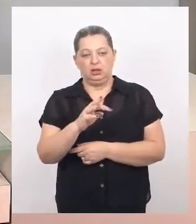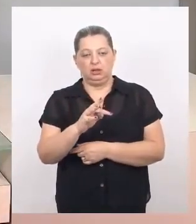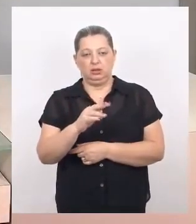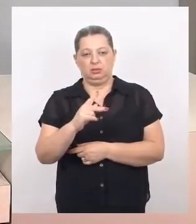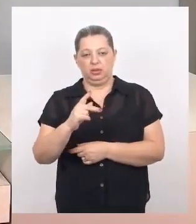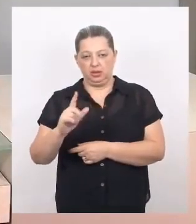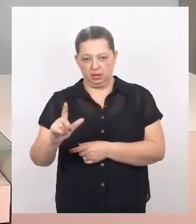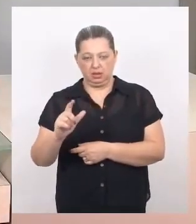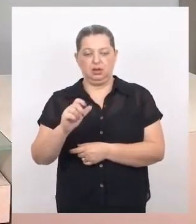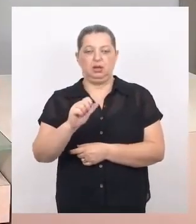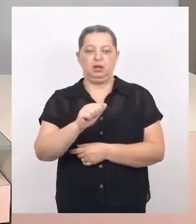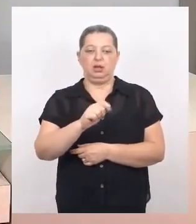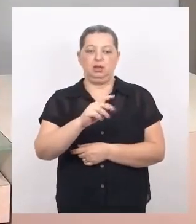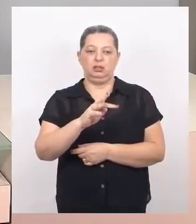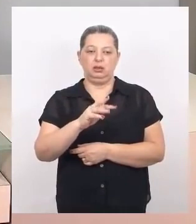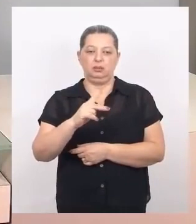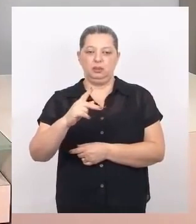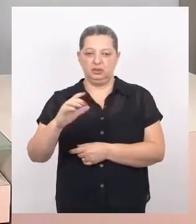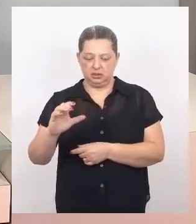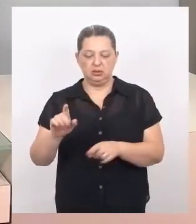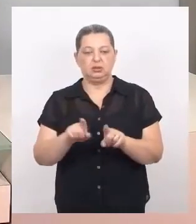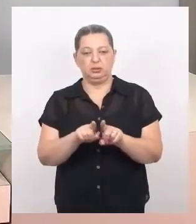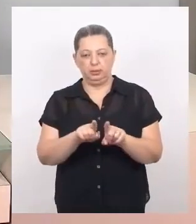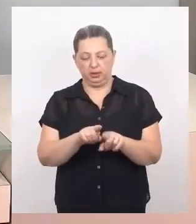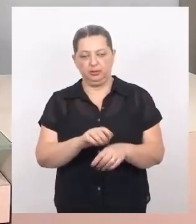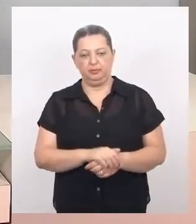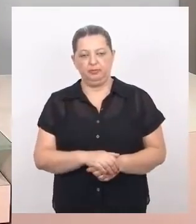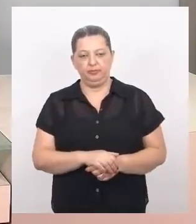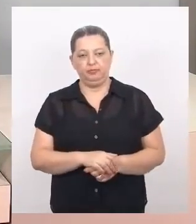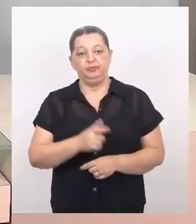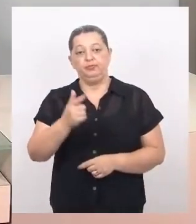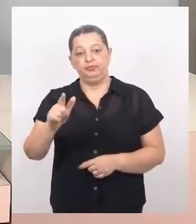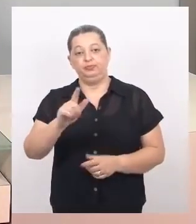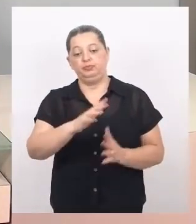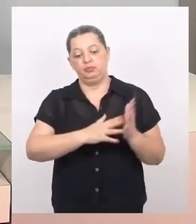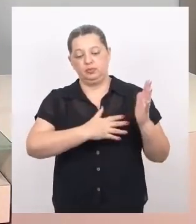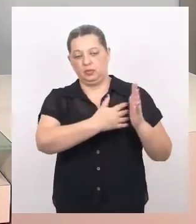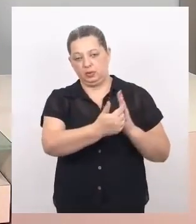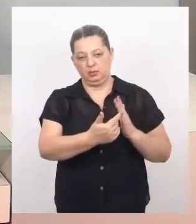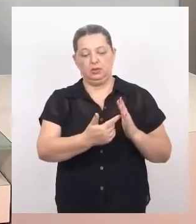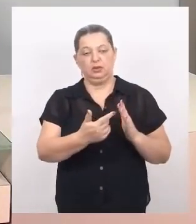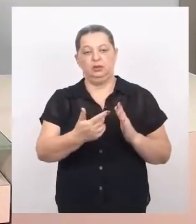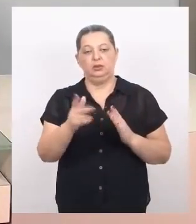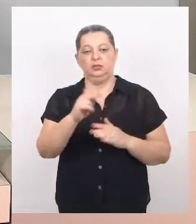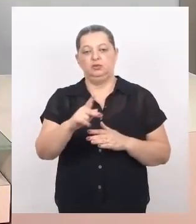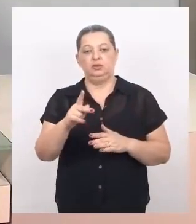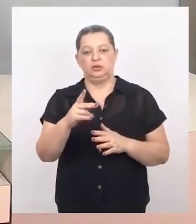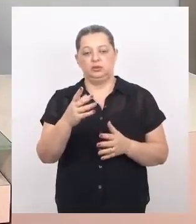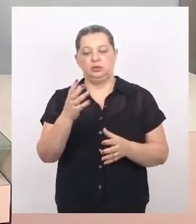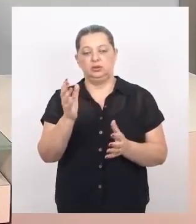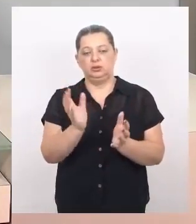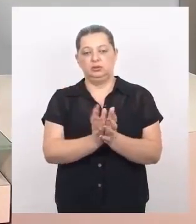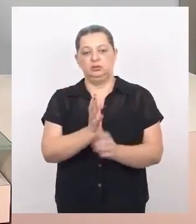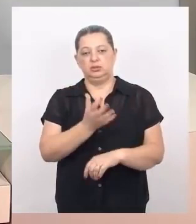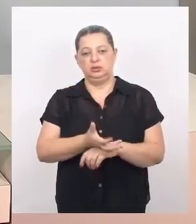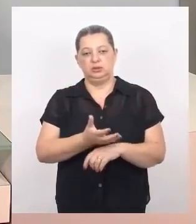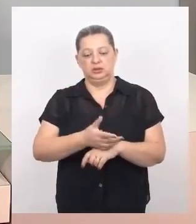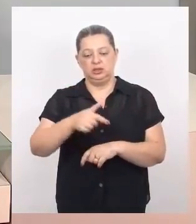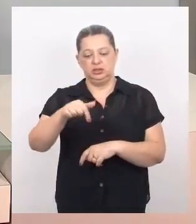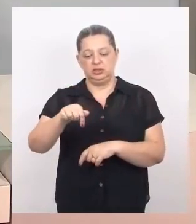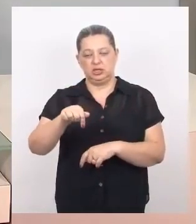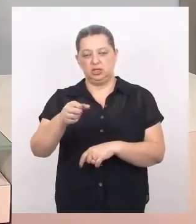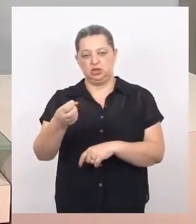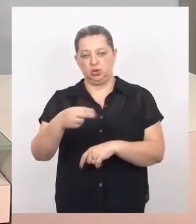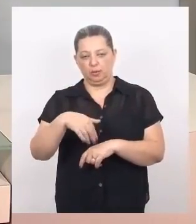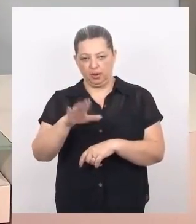tempos de estudo. E uma terceira tabela para aqueles professores que pegarem 7 ou mais aulas em unidades curriculares, que vai ter,